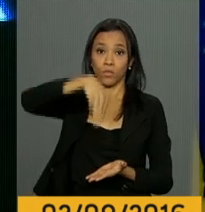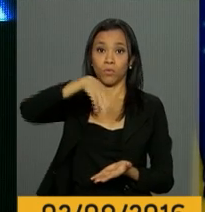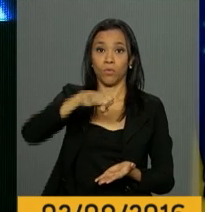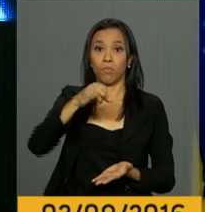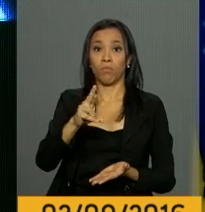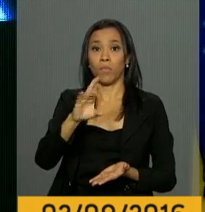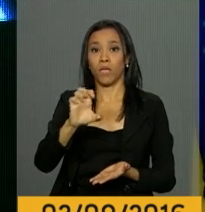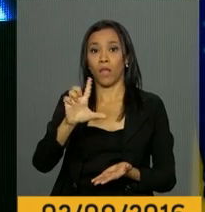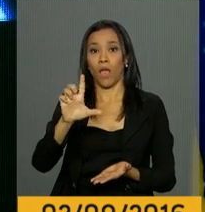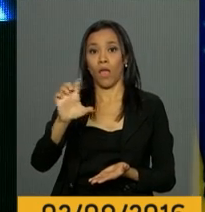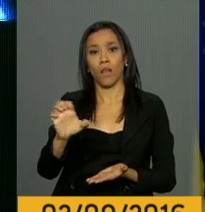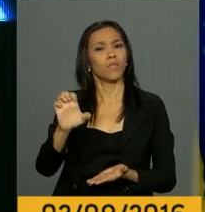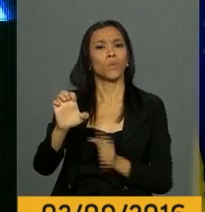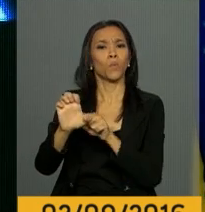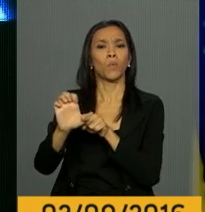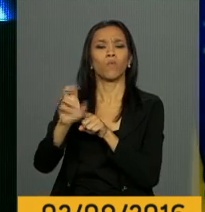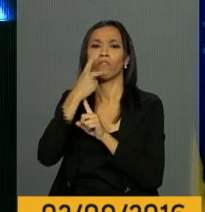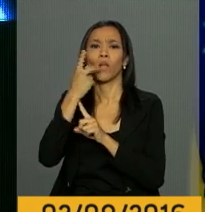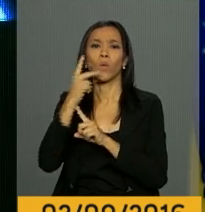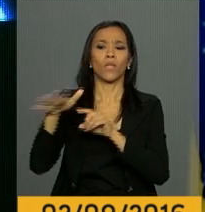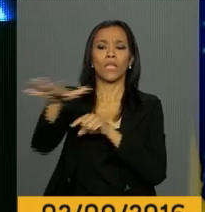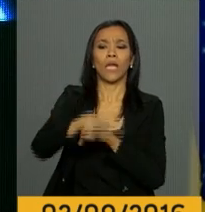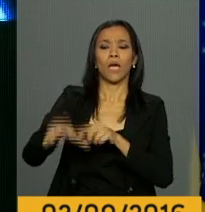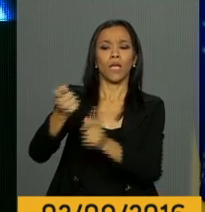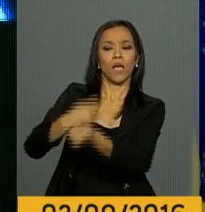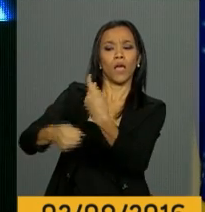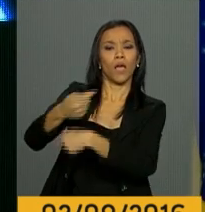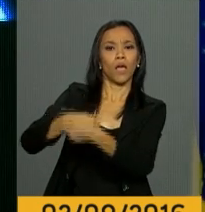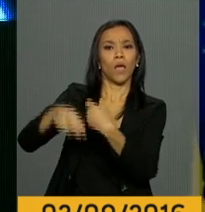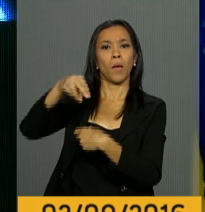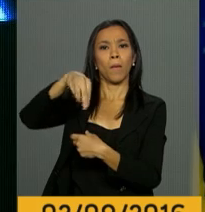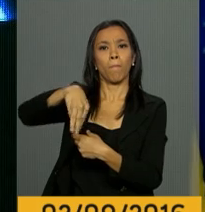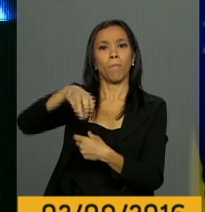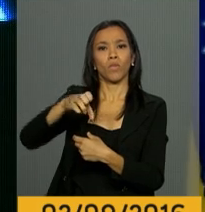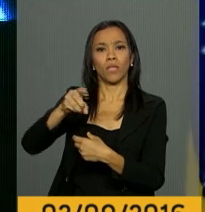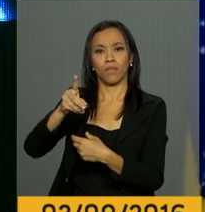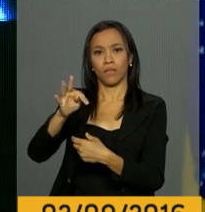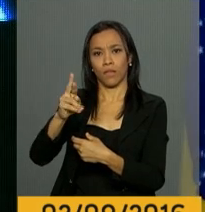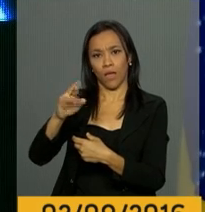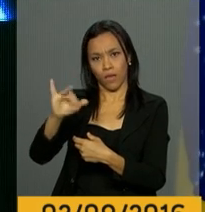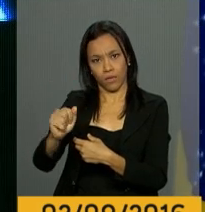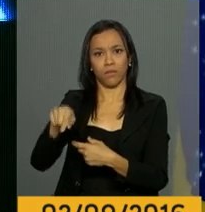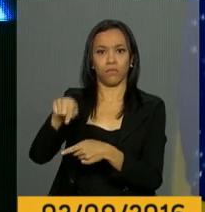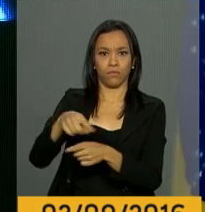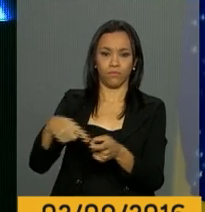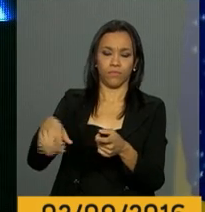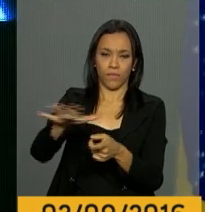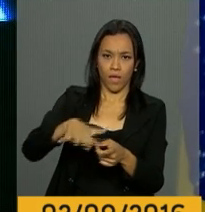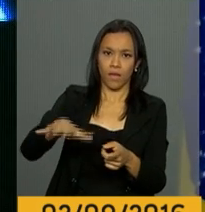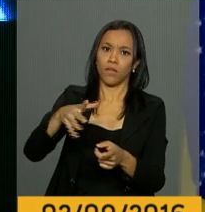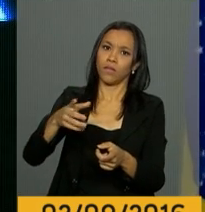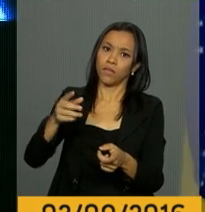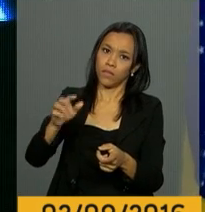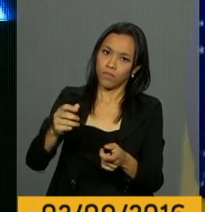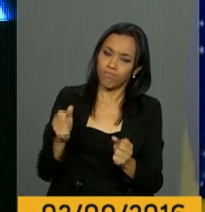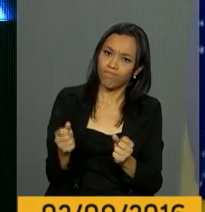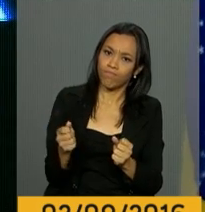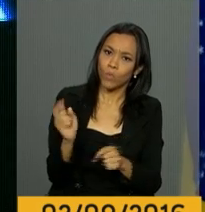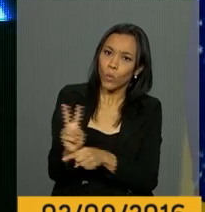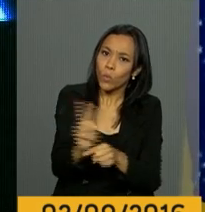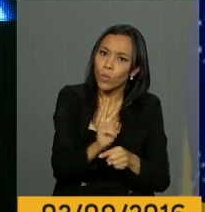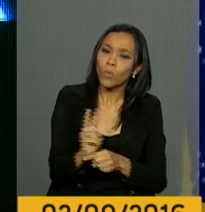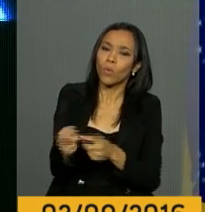monetária, que o controle da inflação é pressuposto do crescimento sustentado e do real progresso econômico e